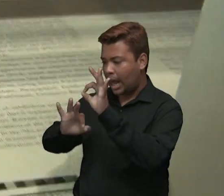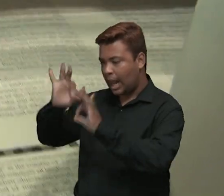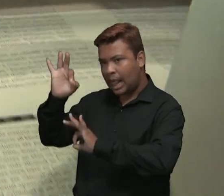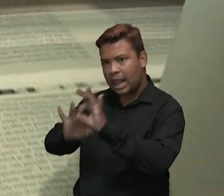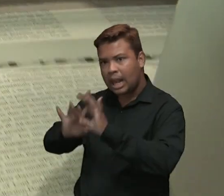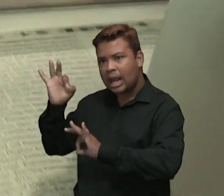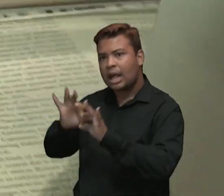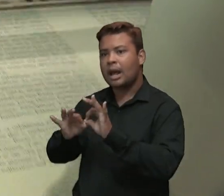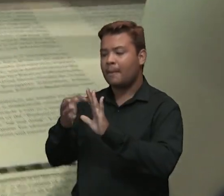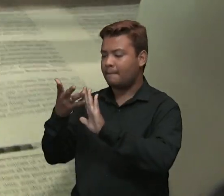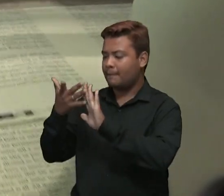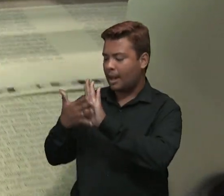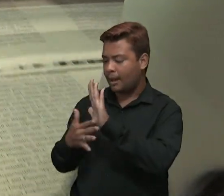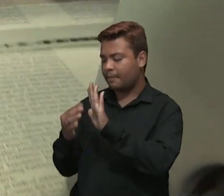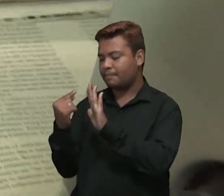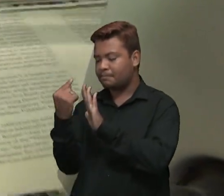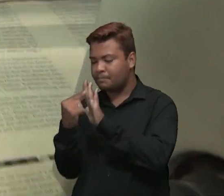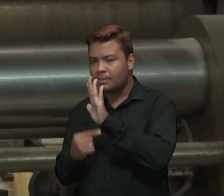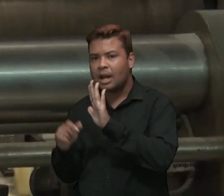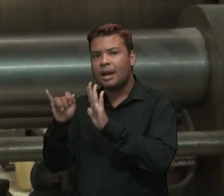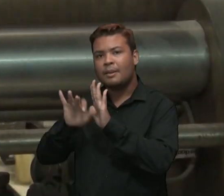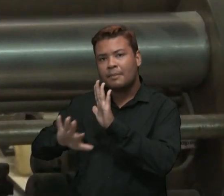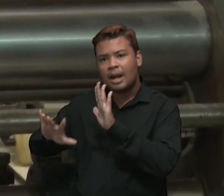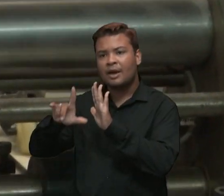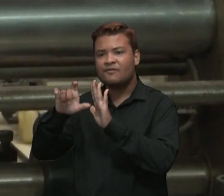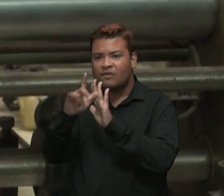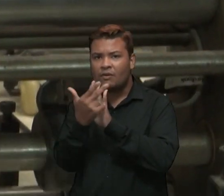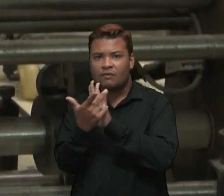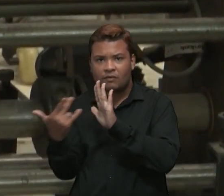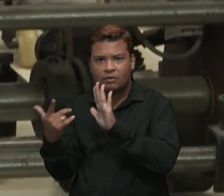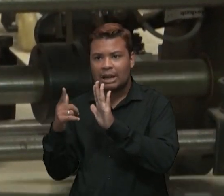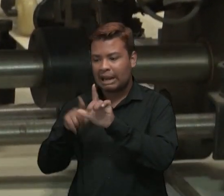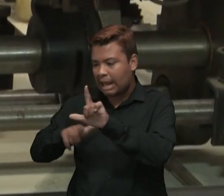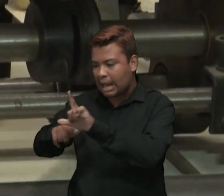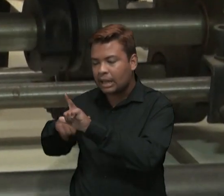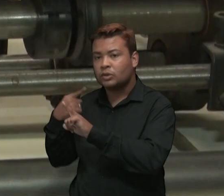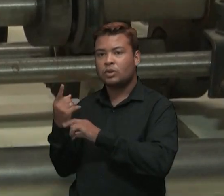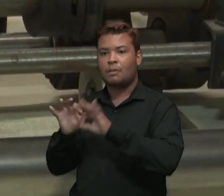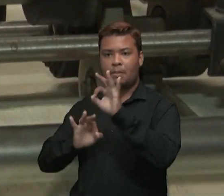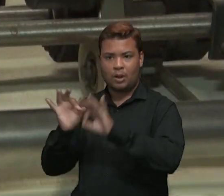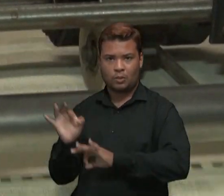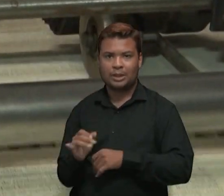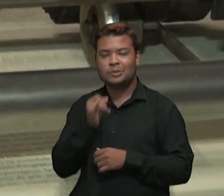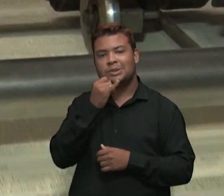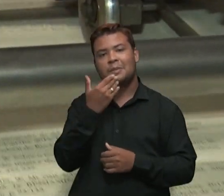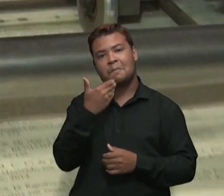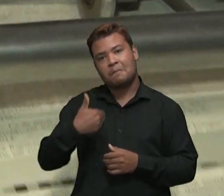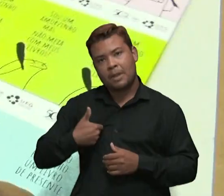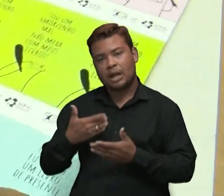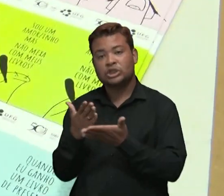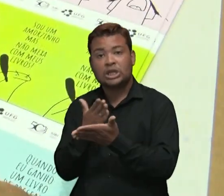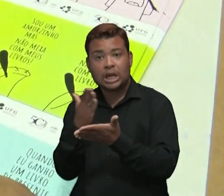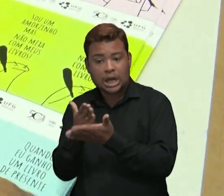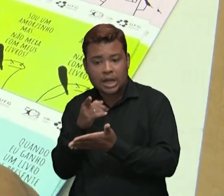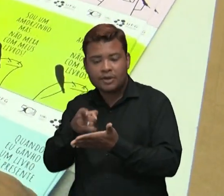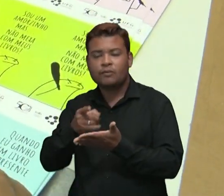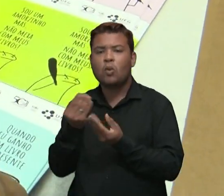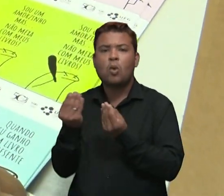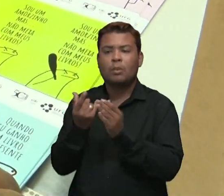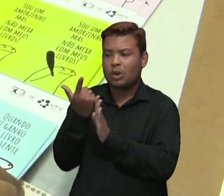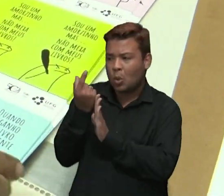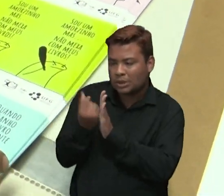o processo editorial e gráfico, desde a chegada da solicitação de um livro, por exemplo,